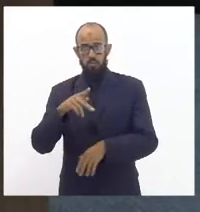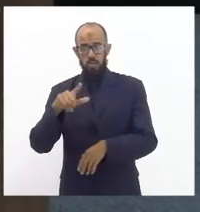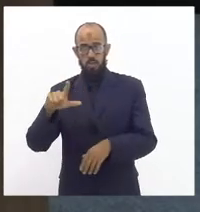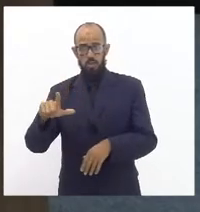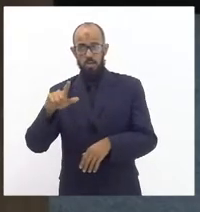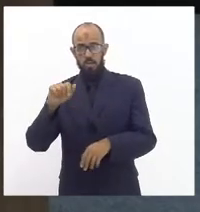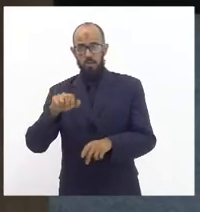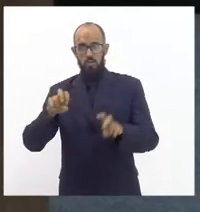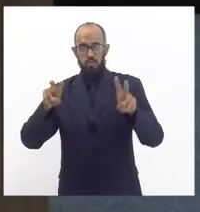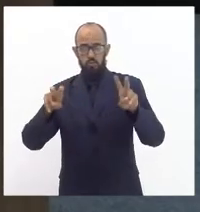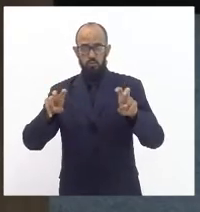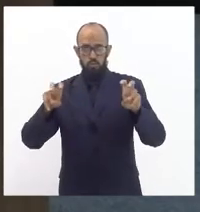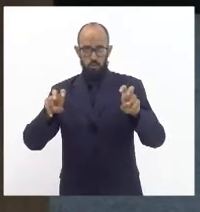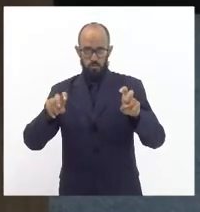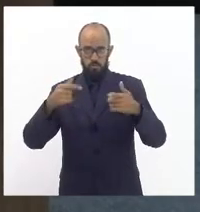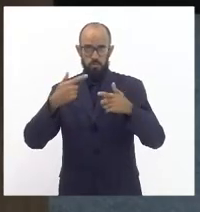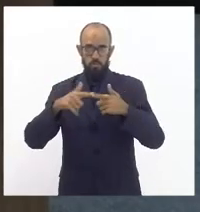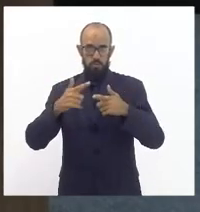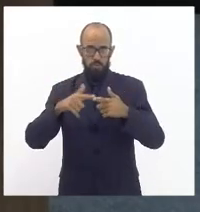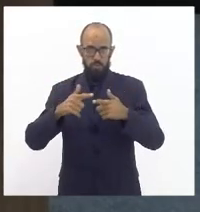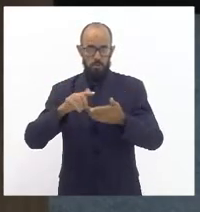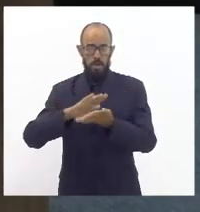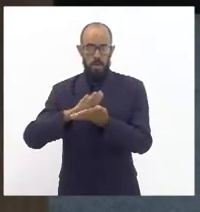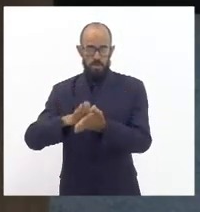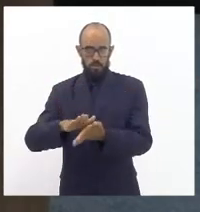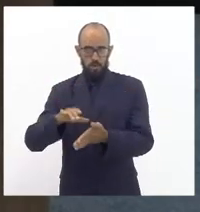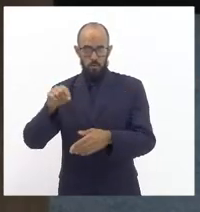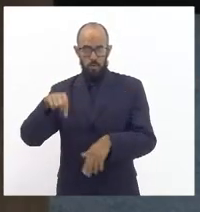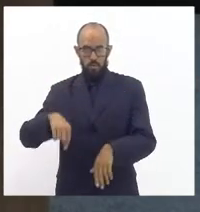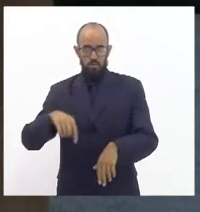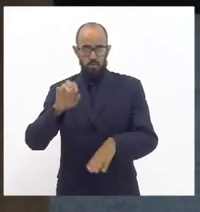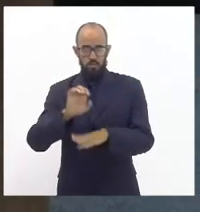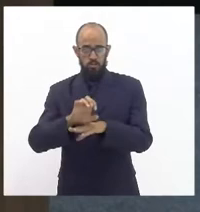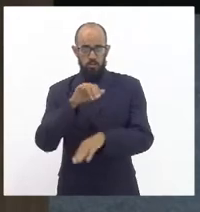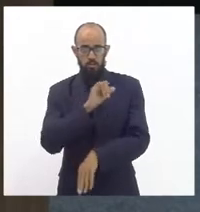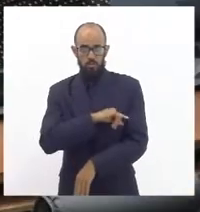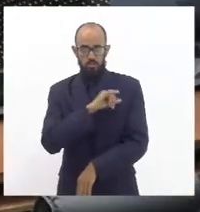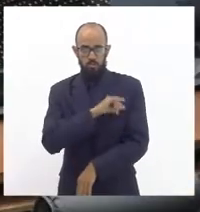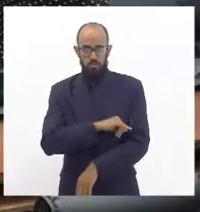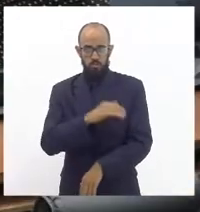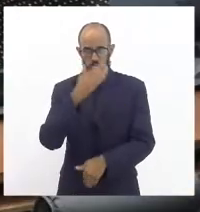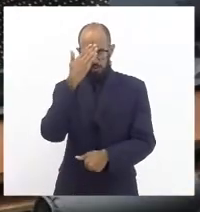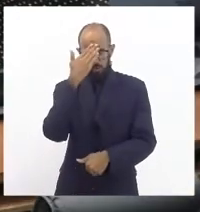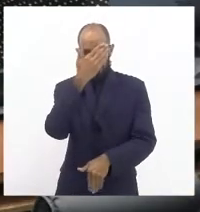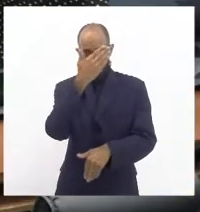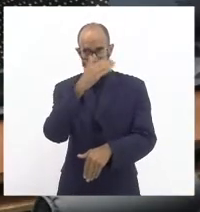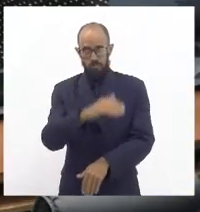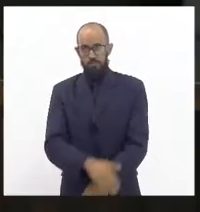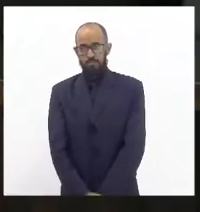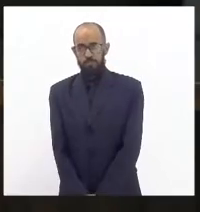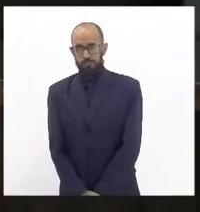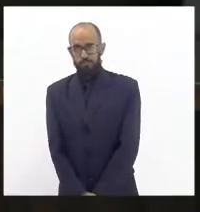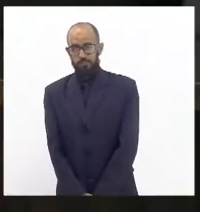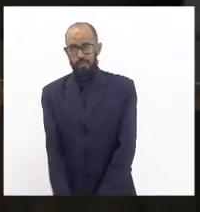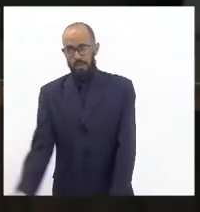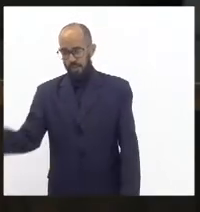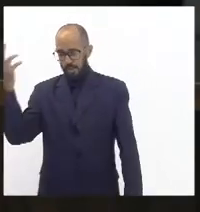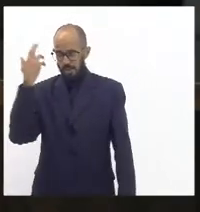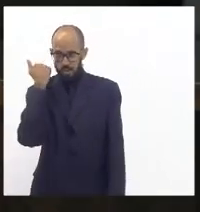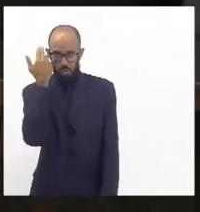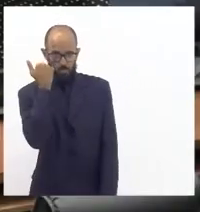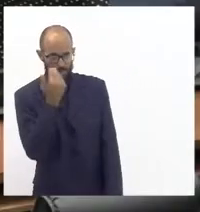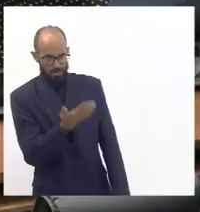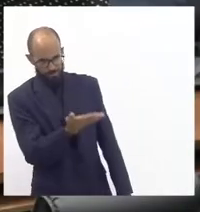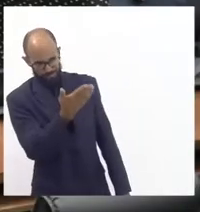que desrespeita essa questão racial aqui no estado do Rio de Janeiro Obrigado Deputado Aliomar com ele